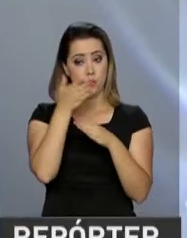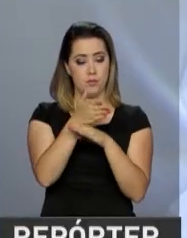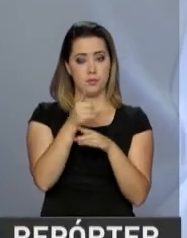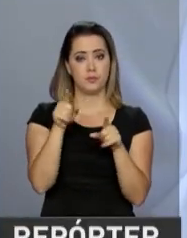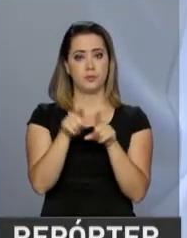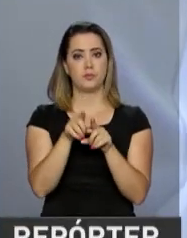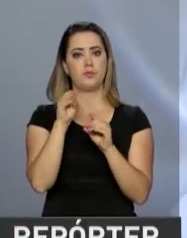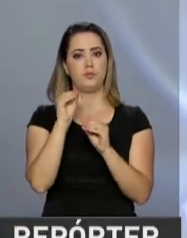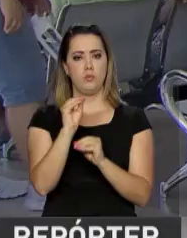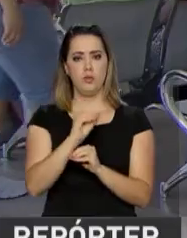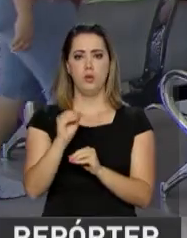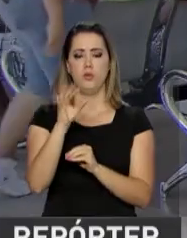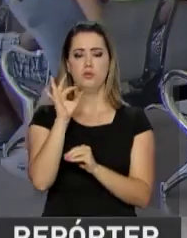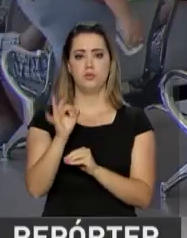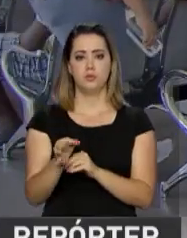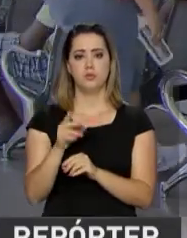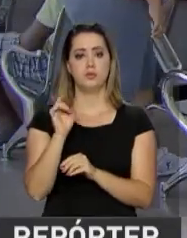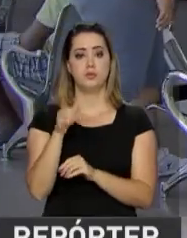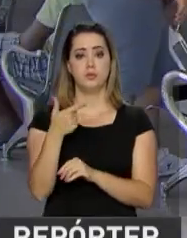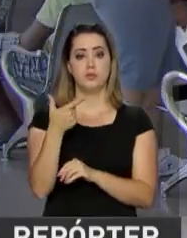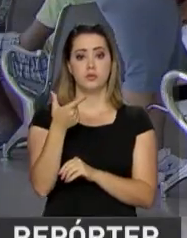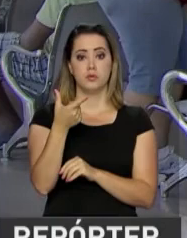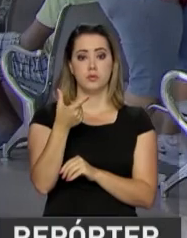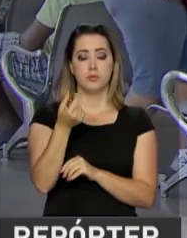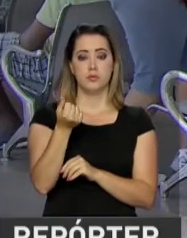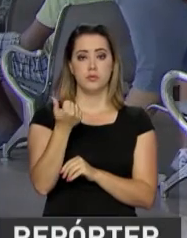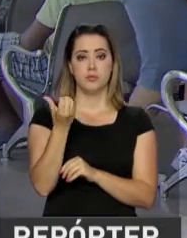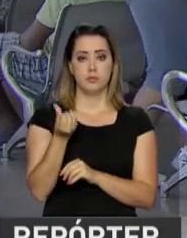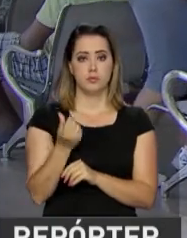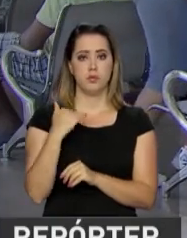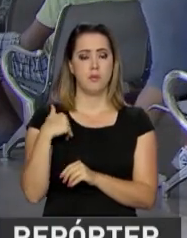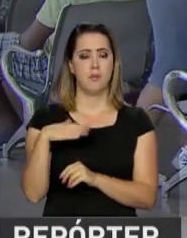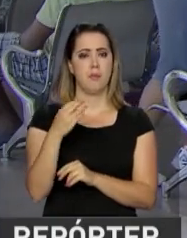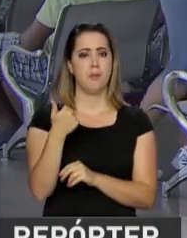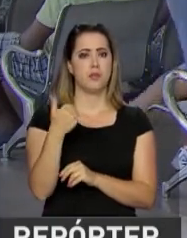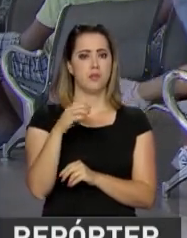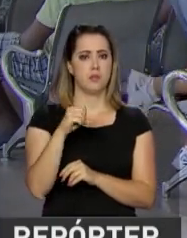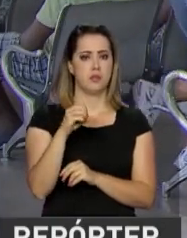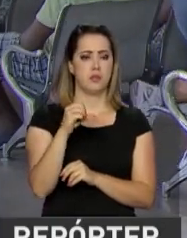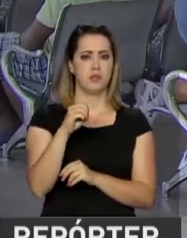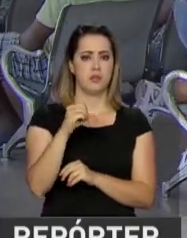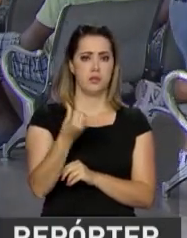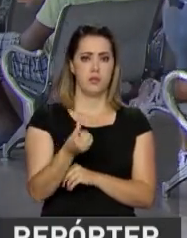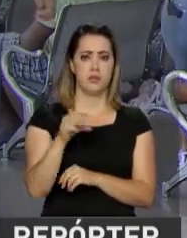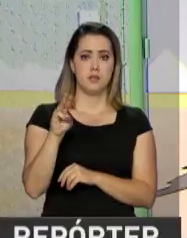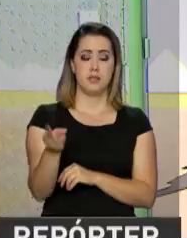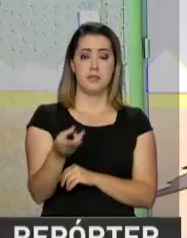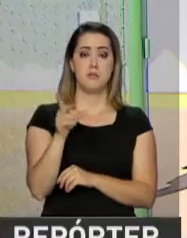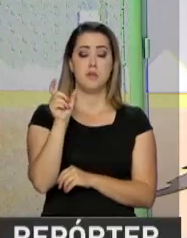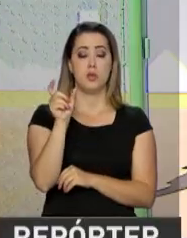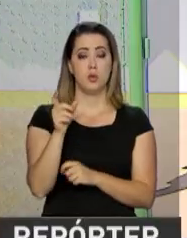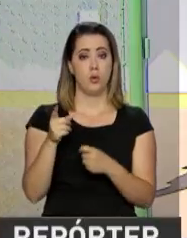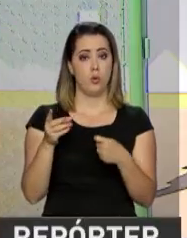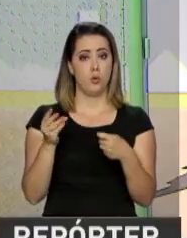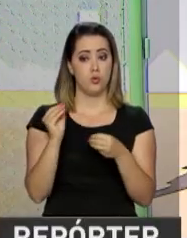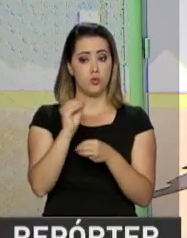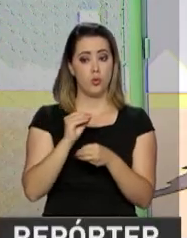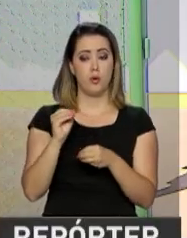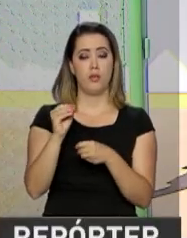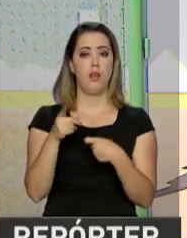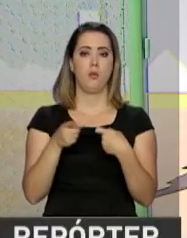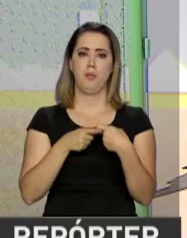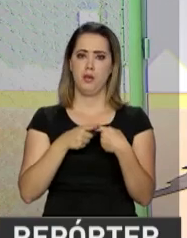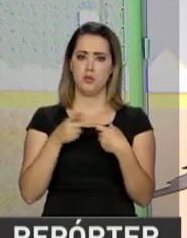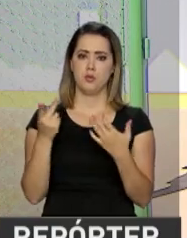de qualidade só em 2016 mais de 196 milhões de consultas foram realizadas nas